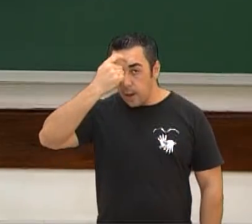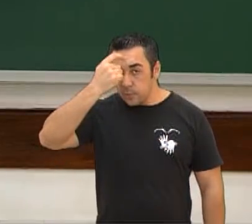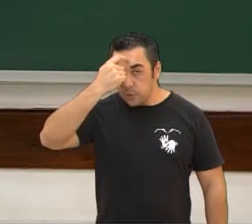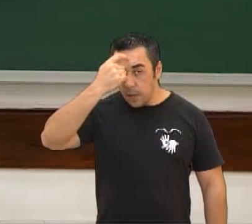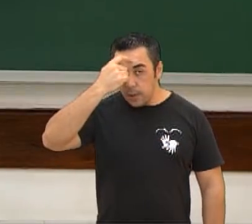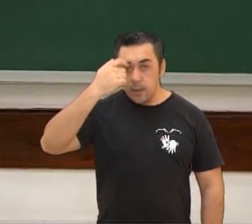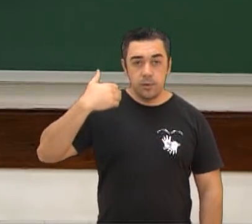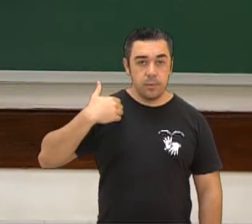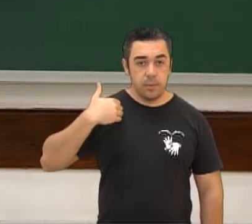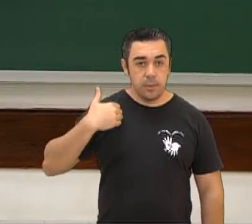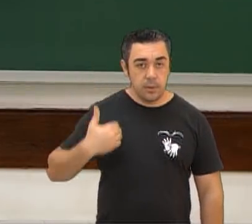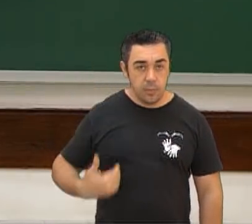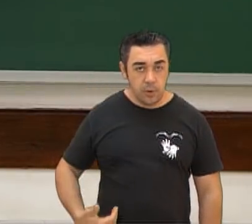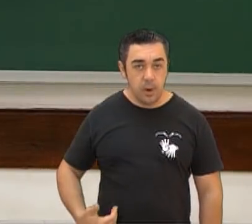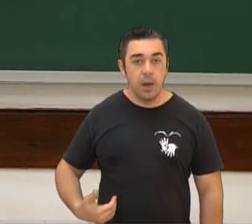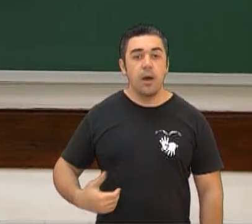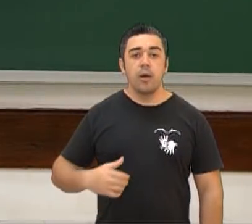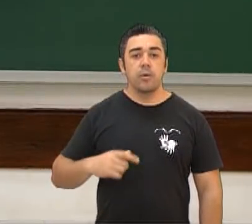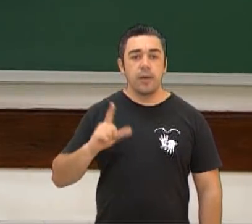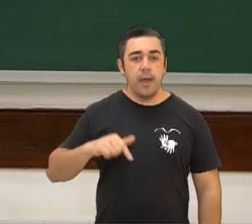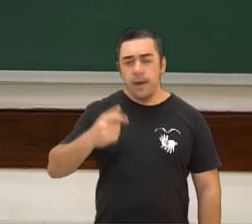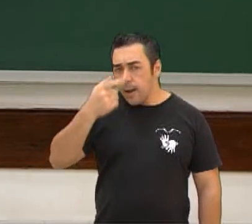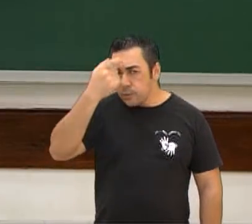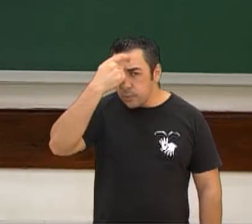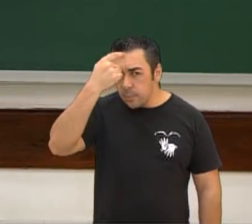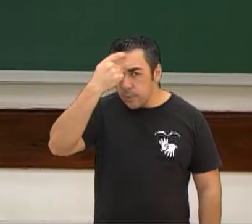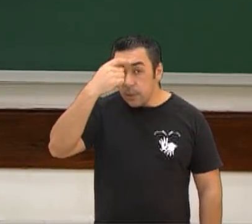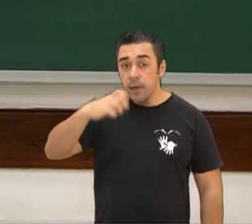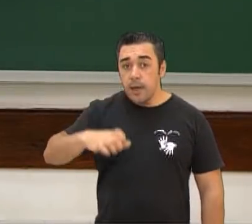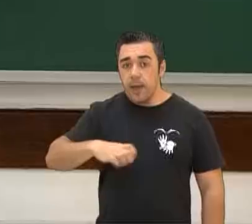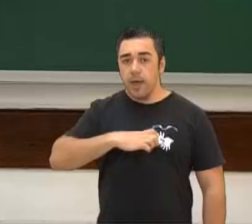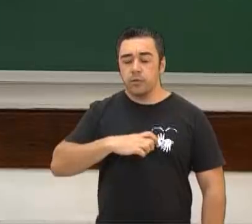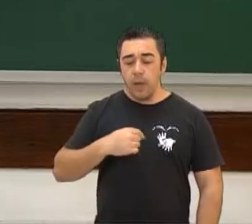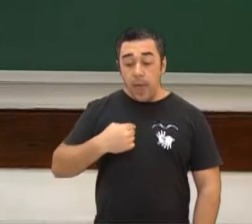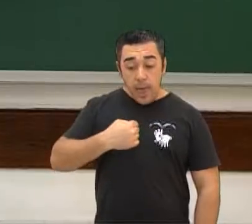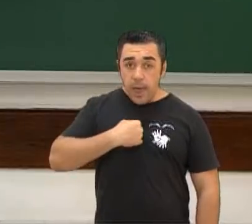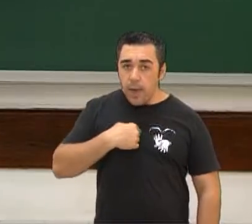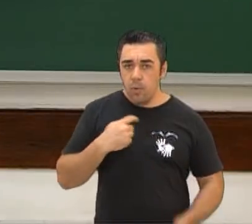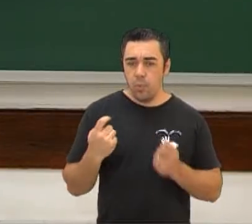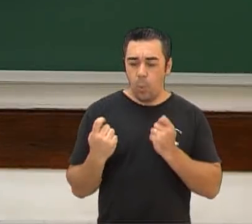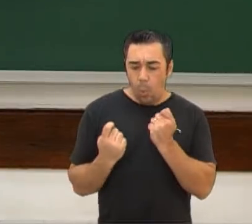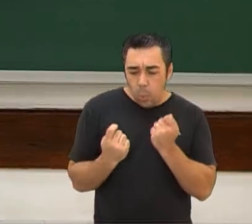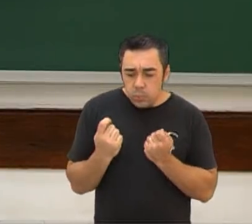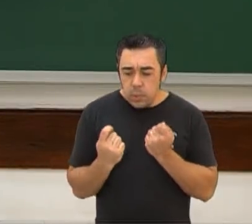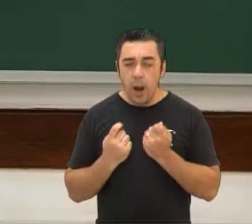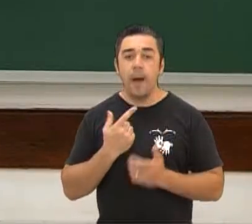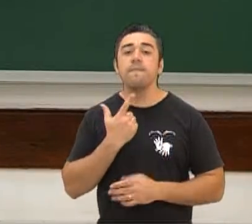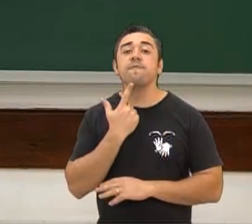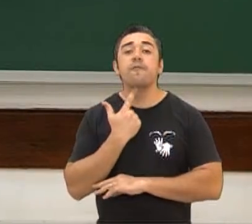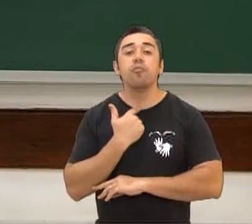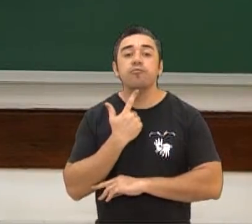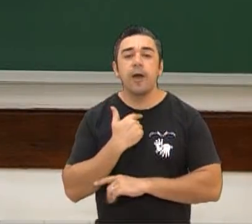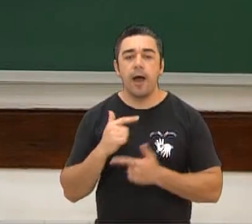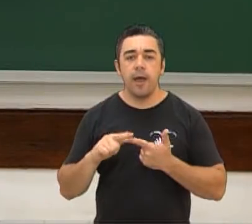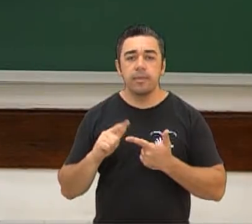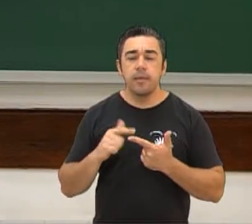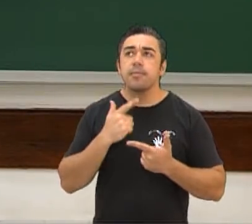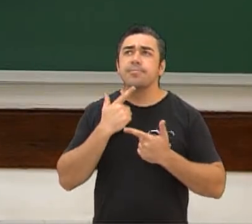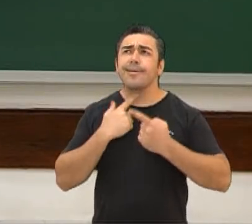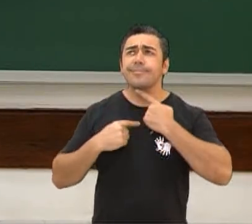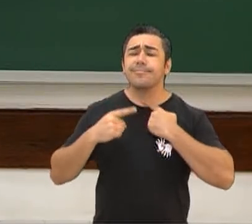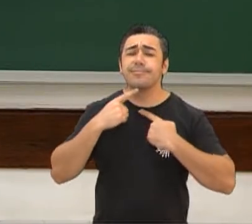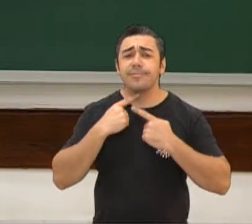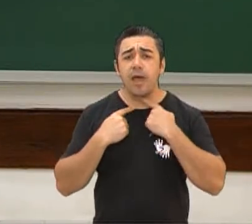que você tem que racionalmente controlar suas vontades, seus desejos, suas paixões ali